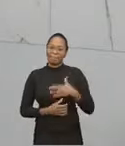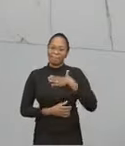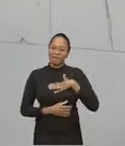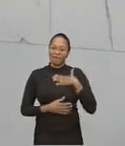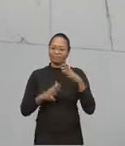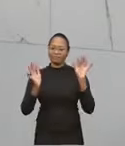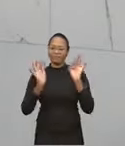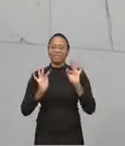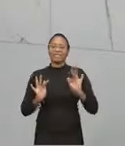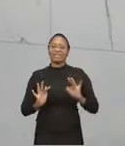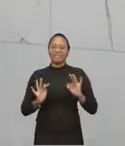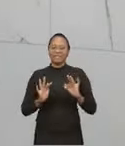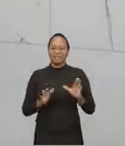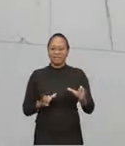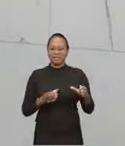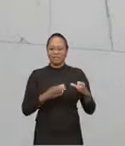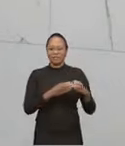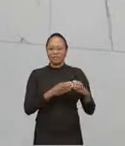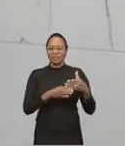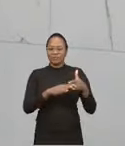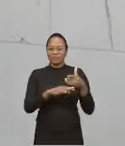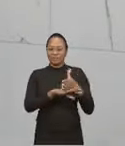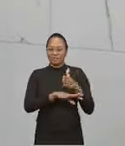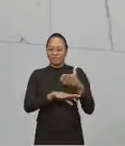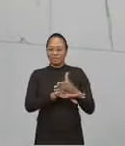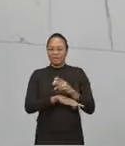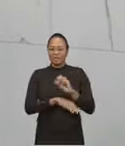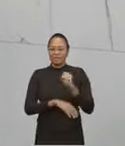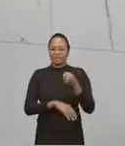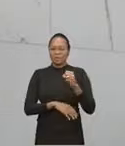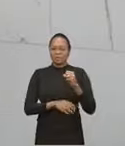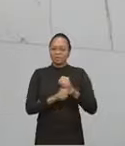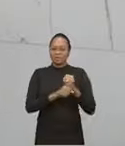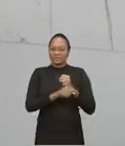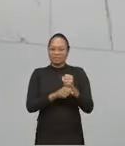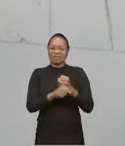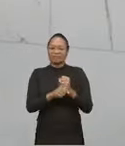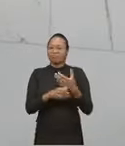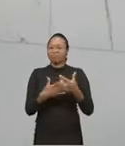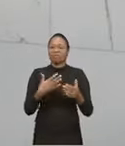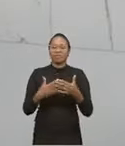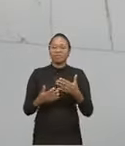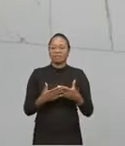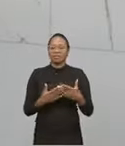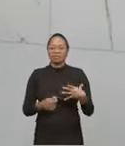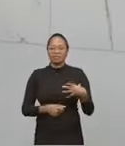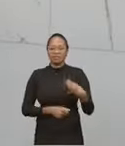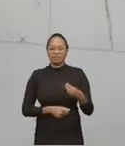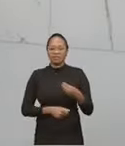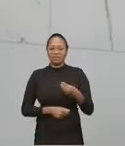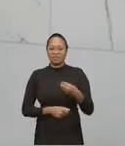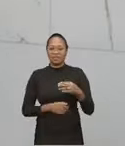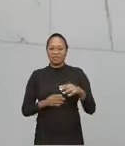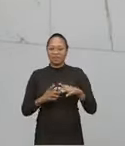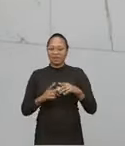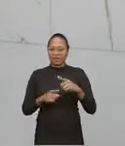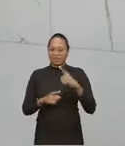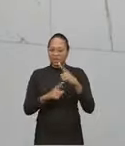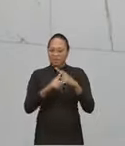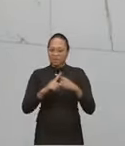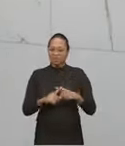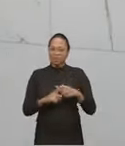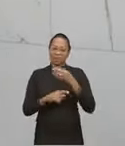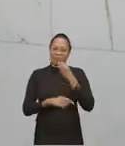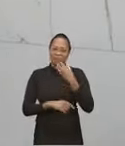fazer parte daquela equipe jacuipense há mais de 8 anos já. Independente de ser meu filho, é um jogador bom, goleiro bom. Que Deus